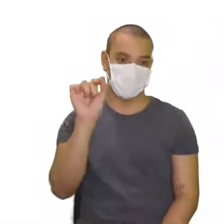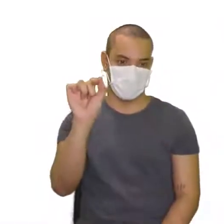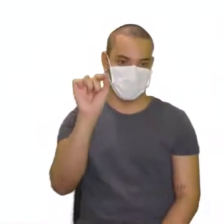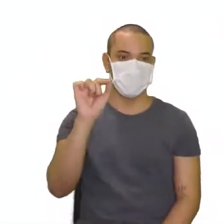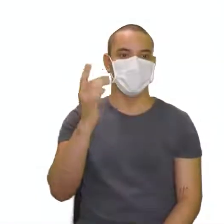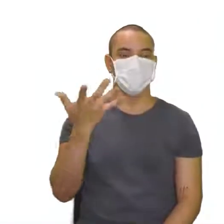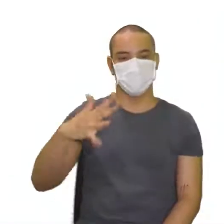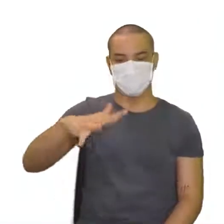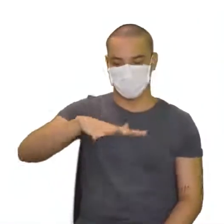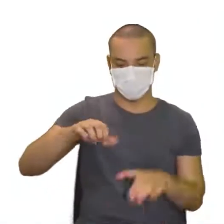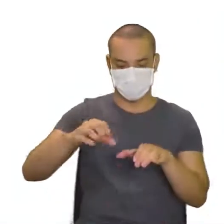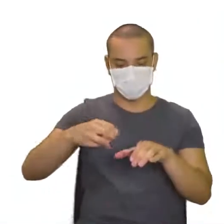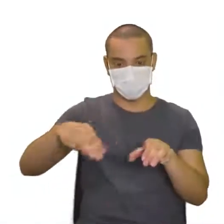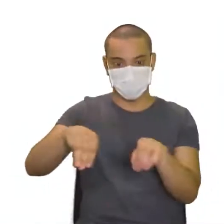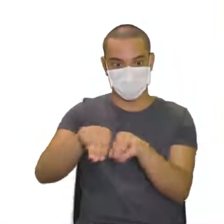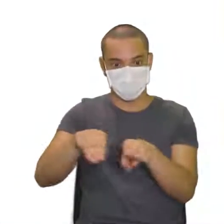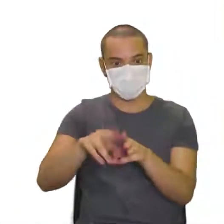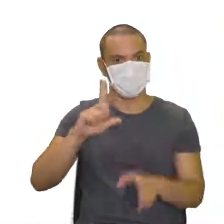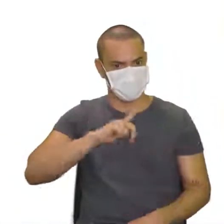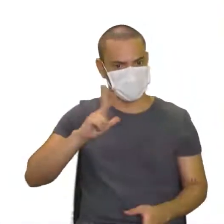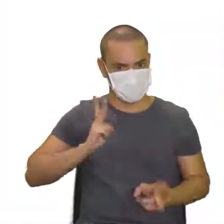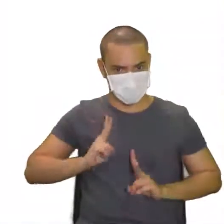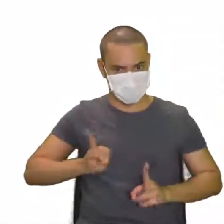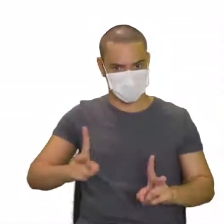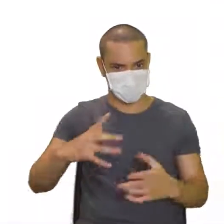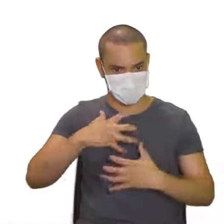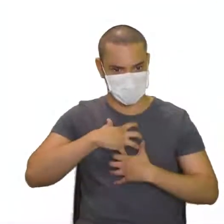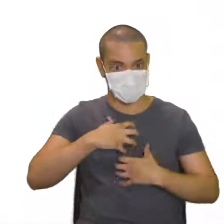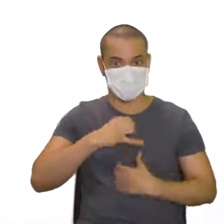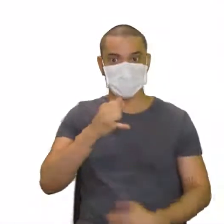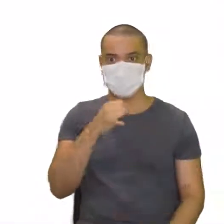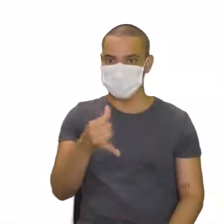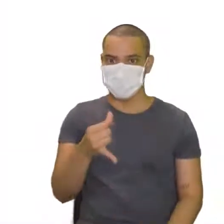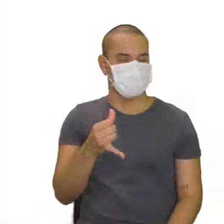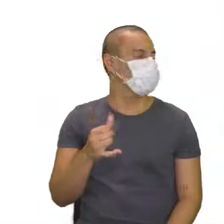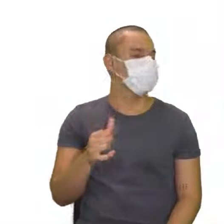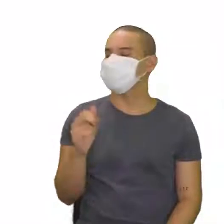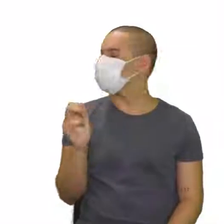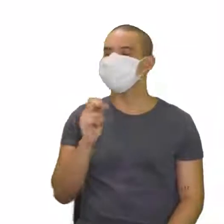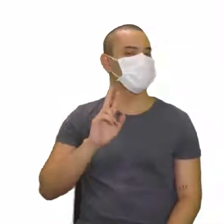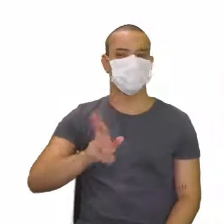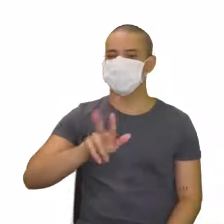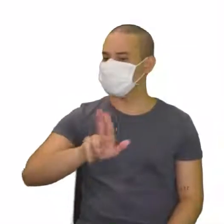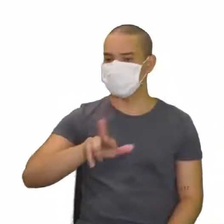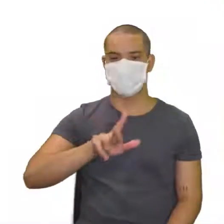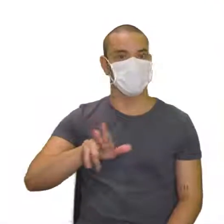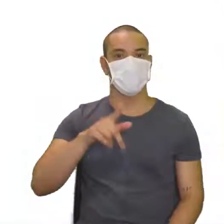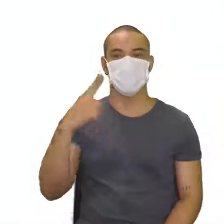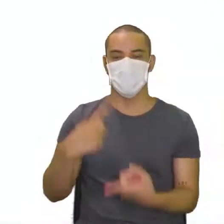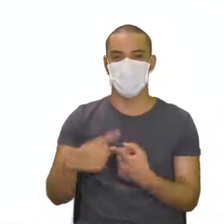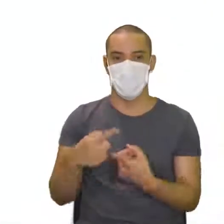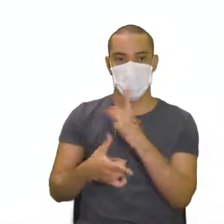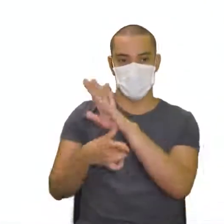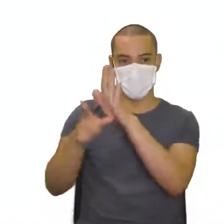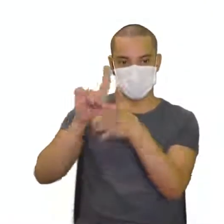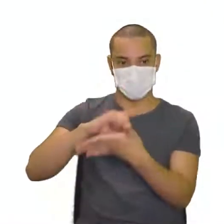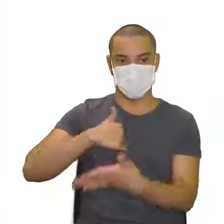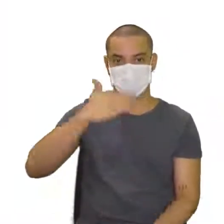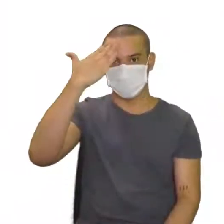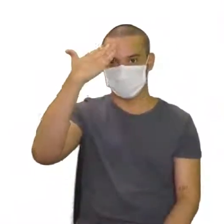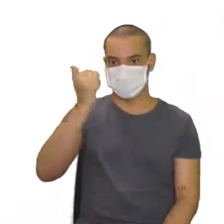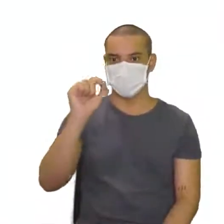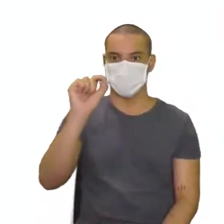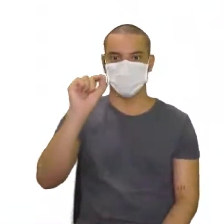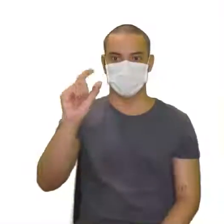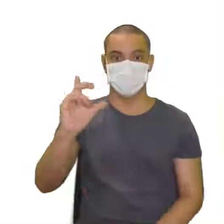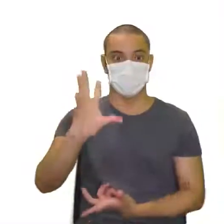campo magnético tem o mesmo sentido da corrente elétrica? Não, né, pessoal? Nós vimos o quê? O campo, as linhas